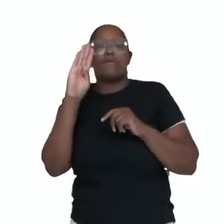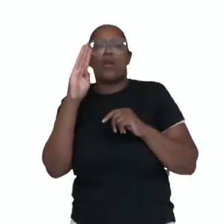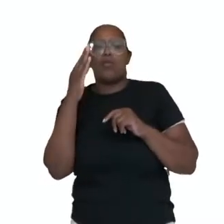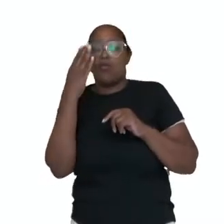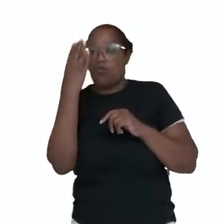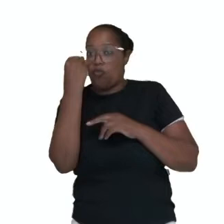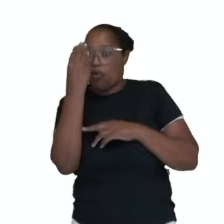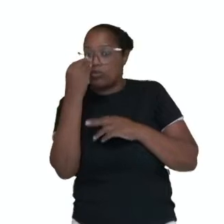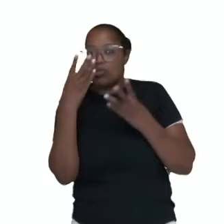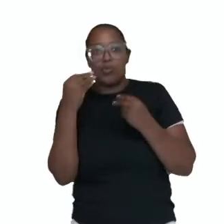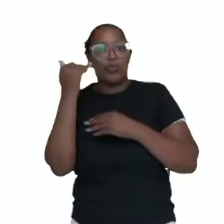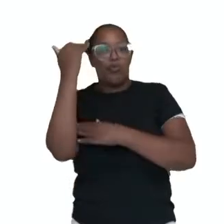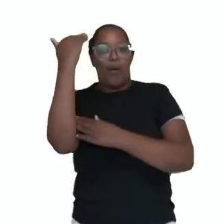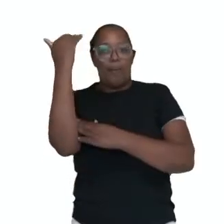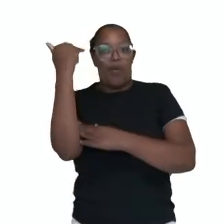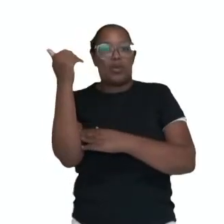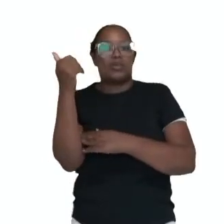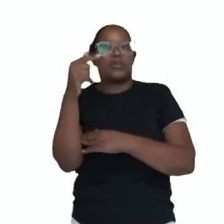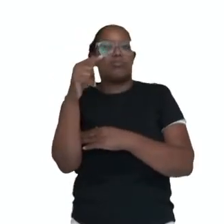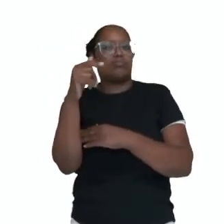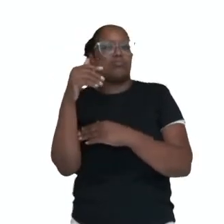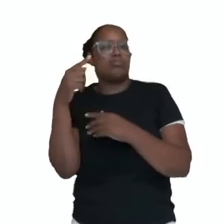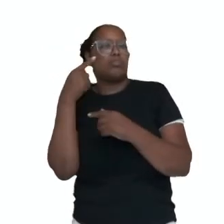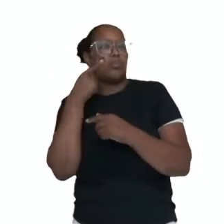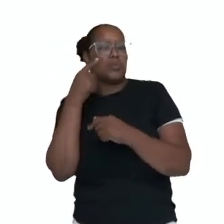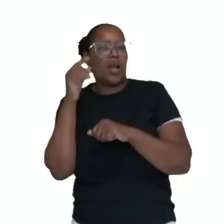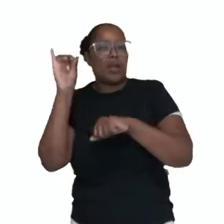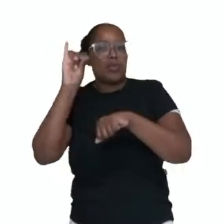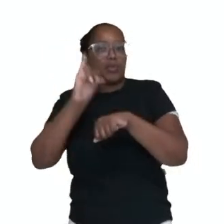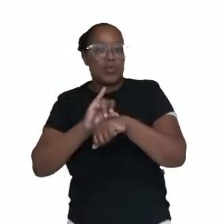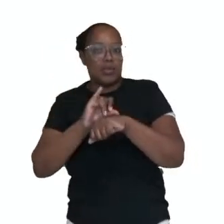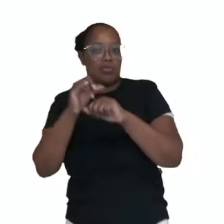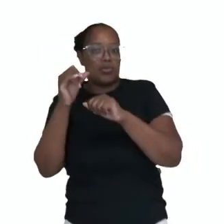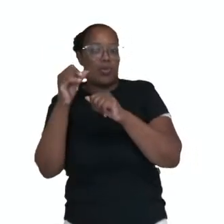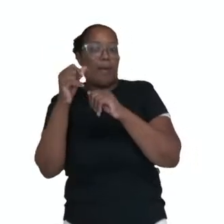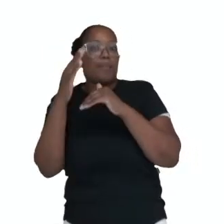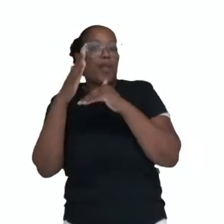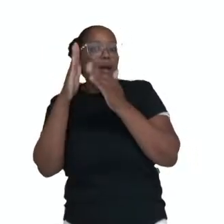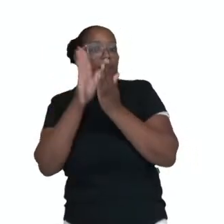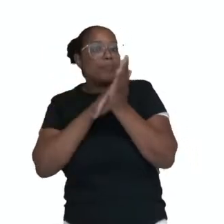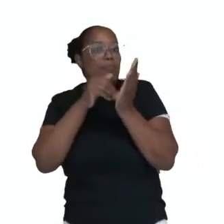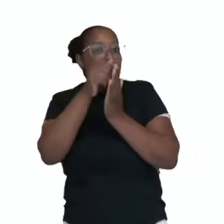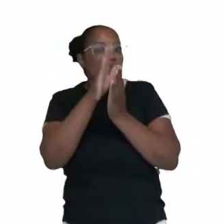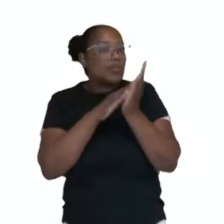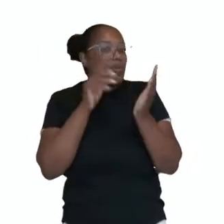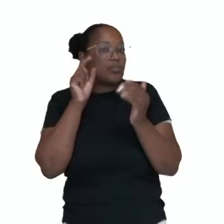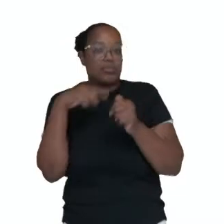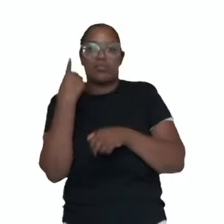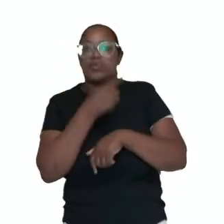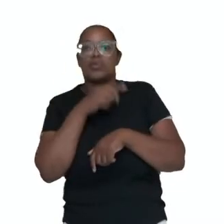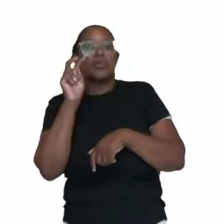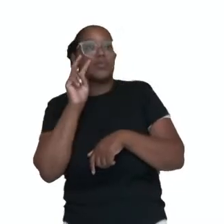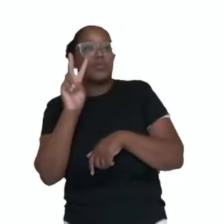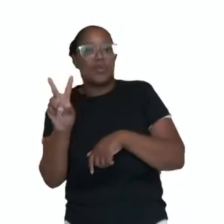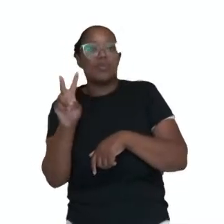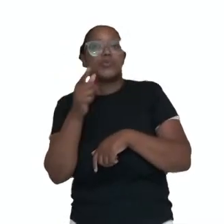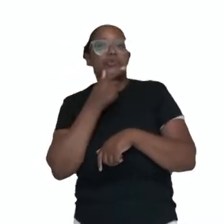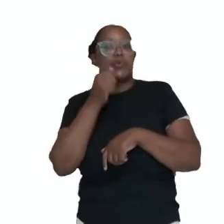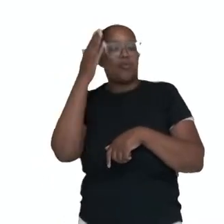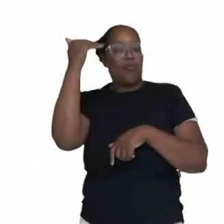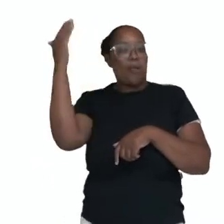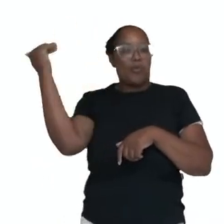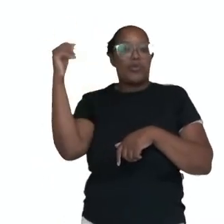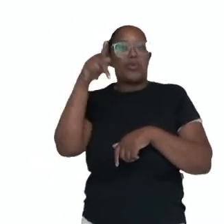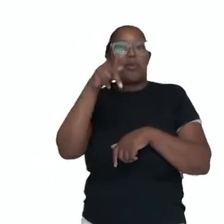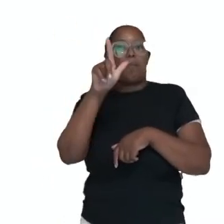a academia, né? E no centro dessa pintura muito famosa, a gente vê justamente Platão e Aristóteles.